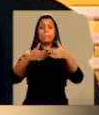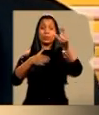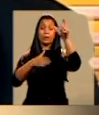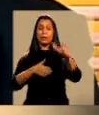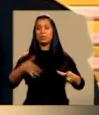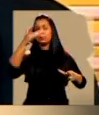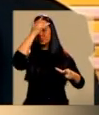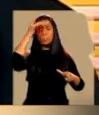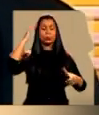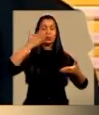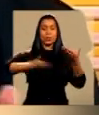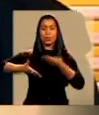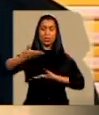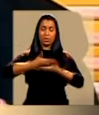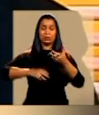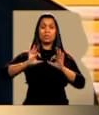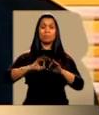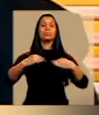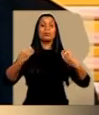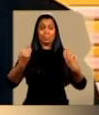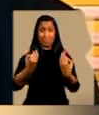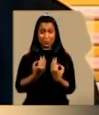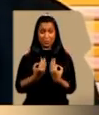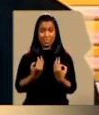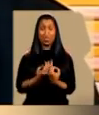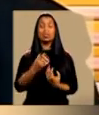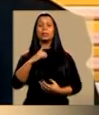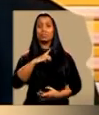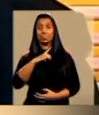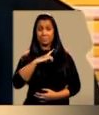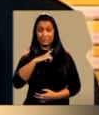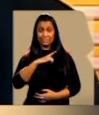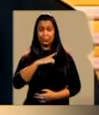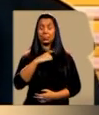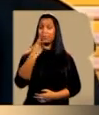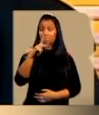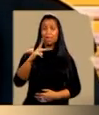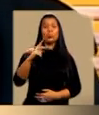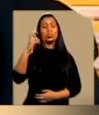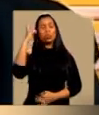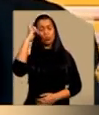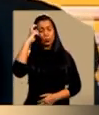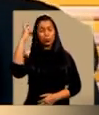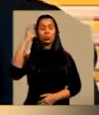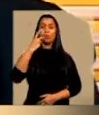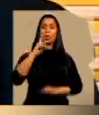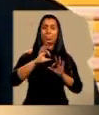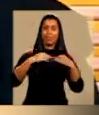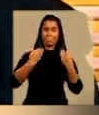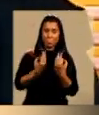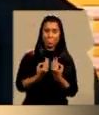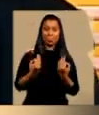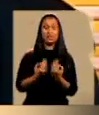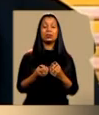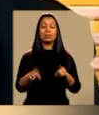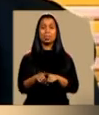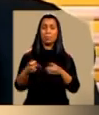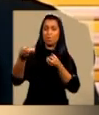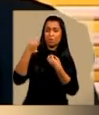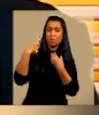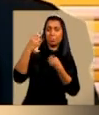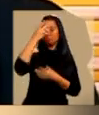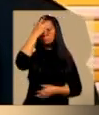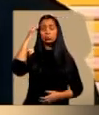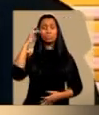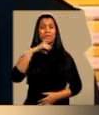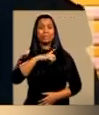do indivíduo num relacionamento familiar que provém da cultura da sua família, da formação